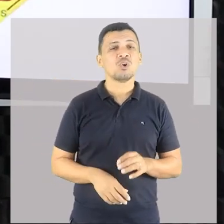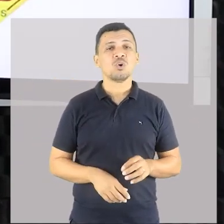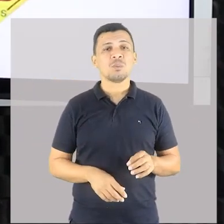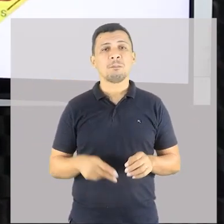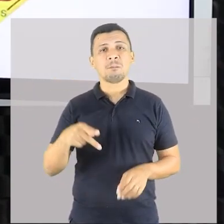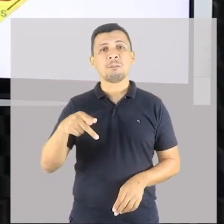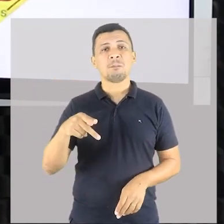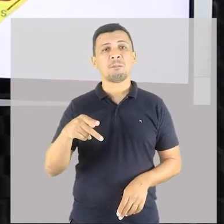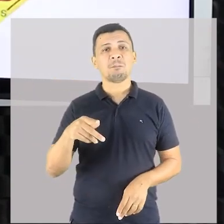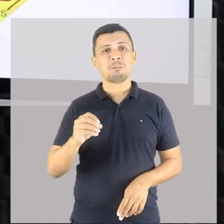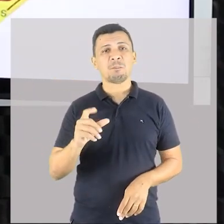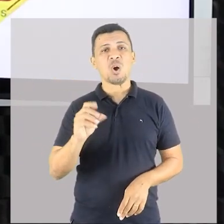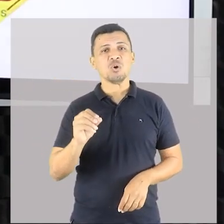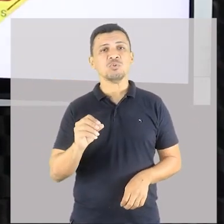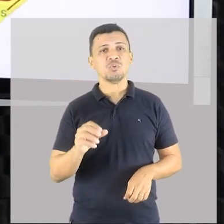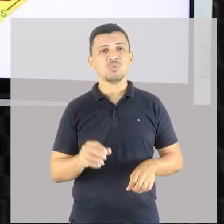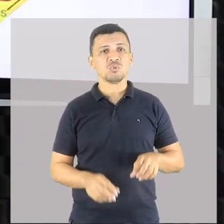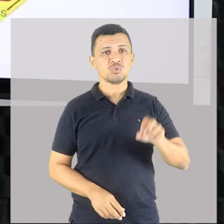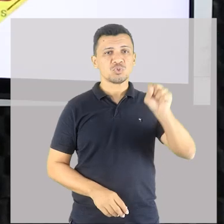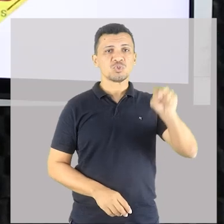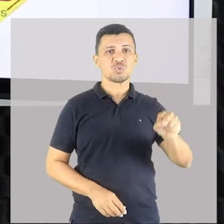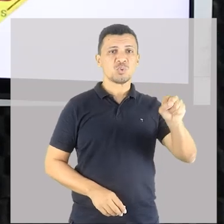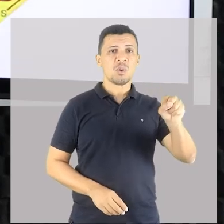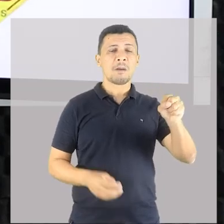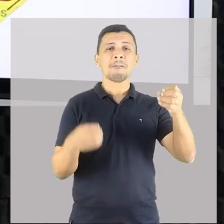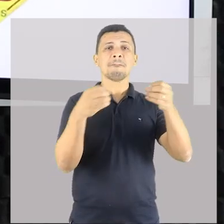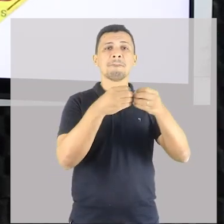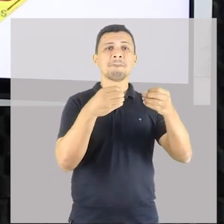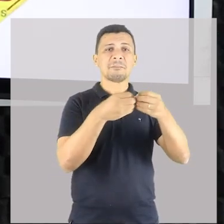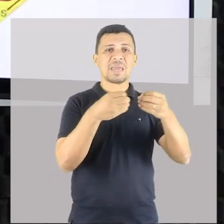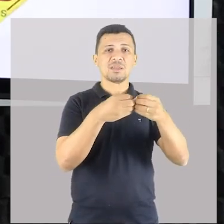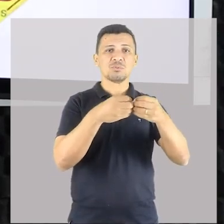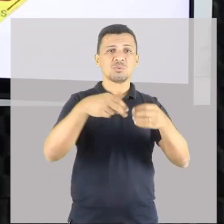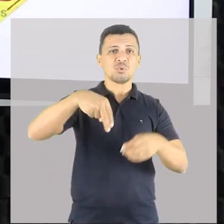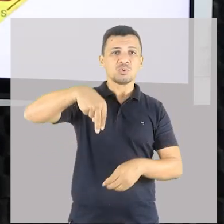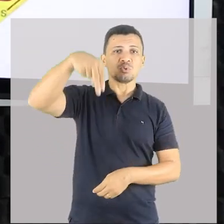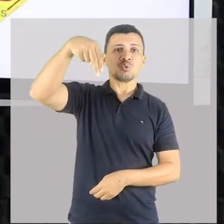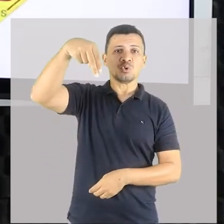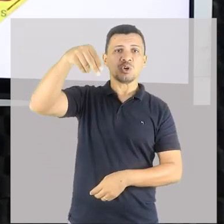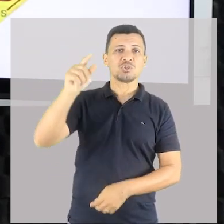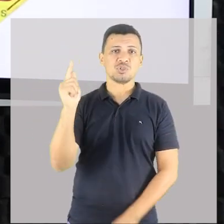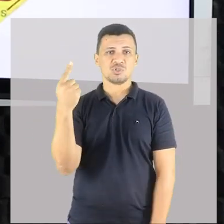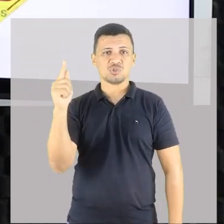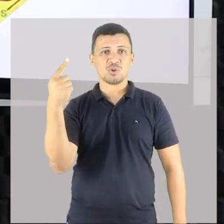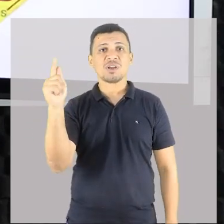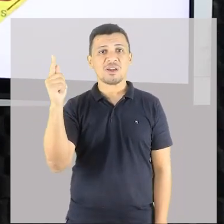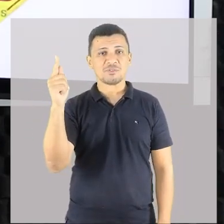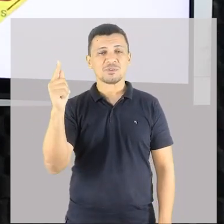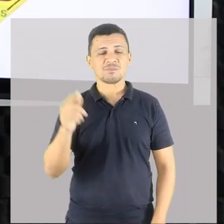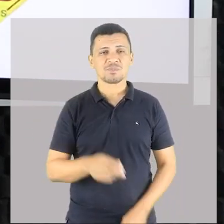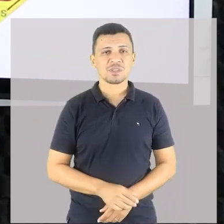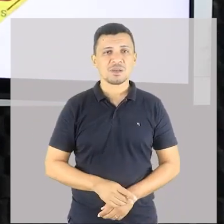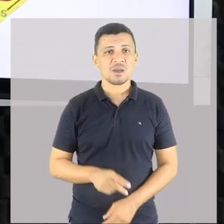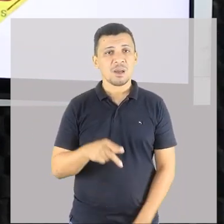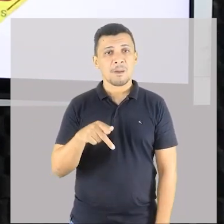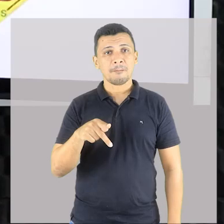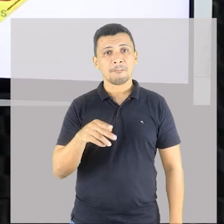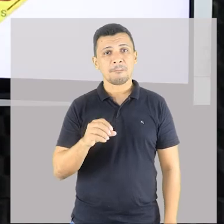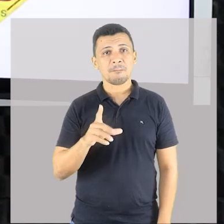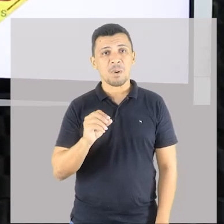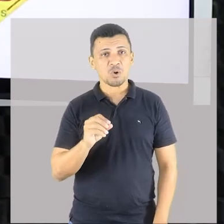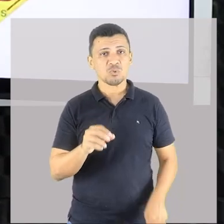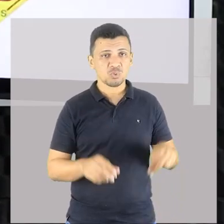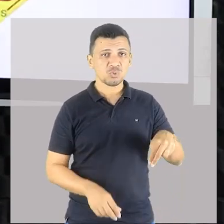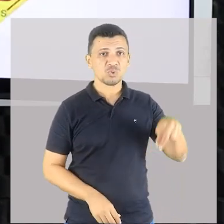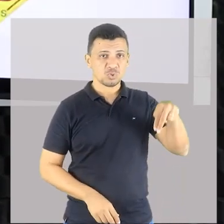ímã é perto do polo norte geográfico e o polo norte do ímã próximo